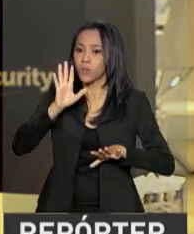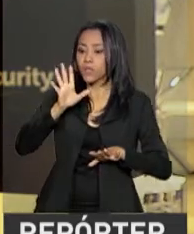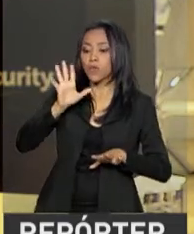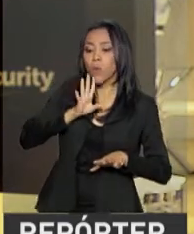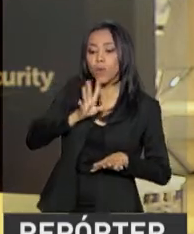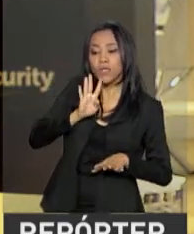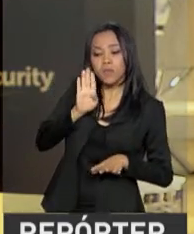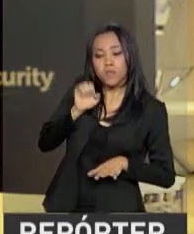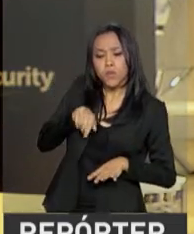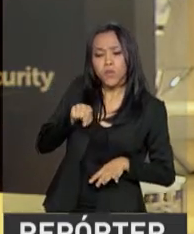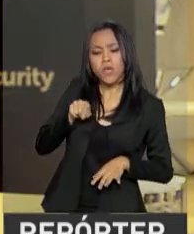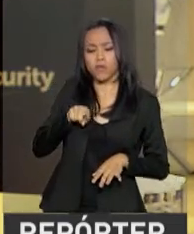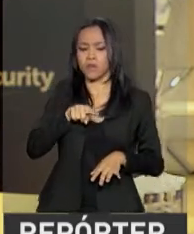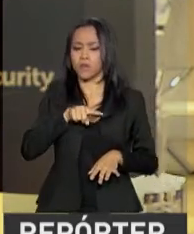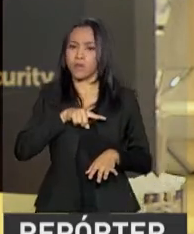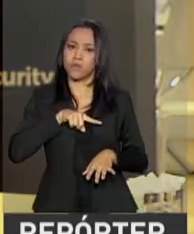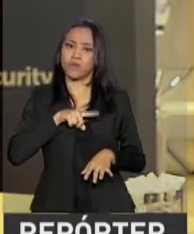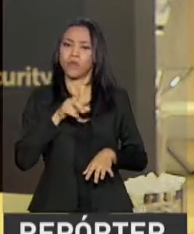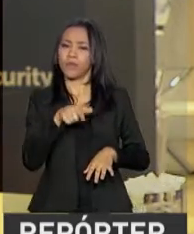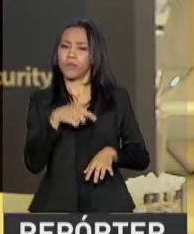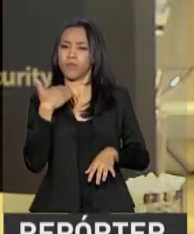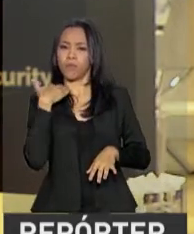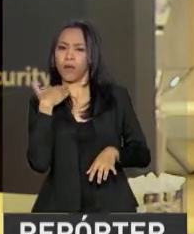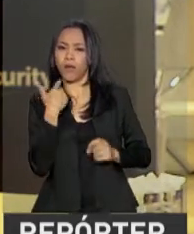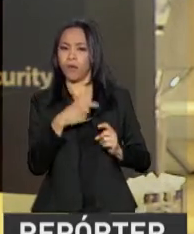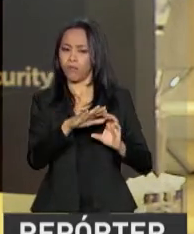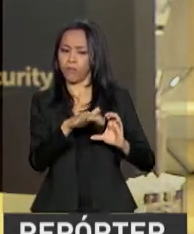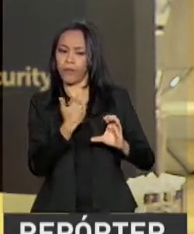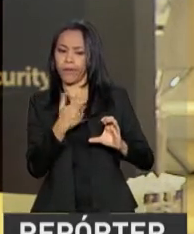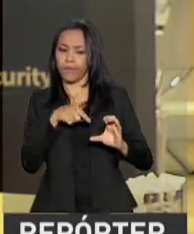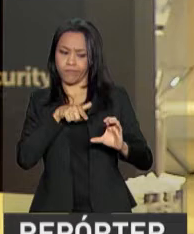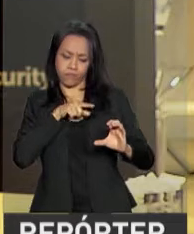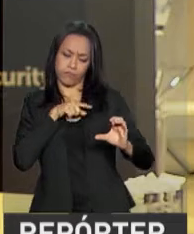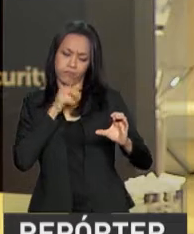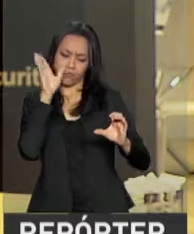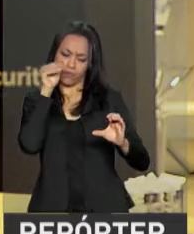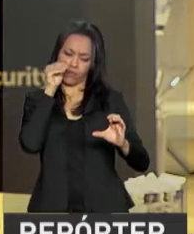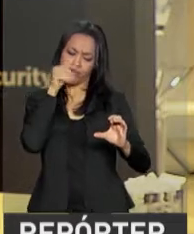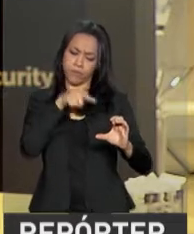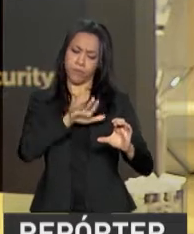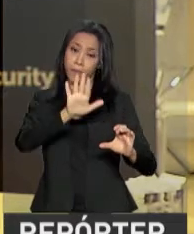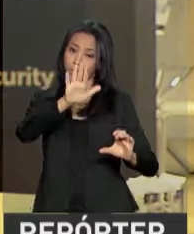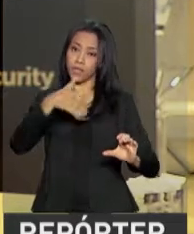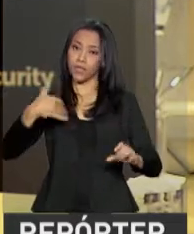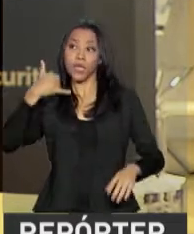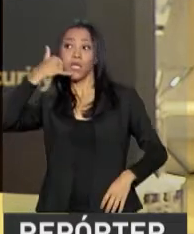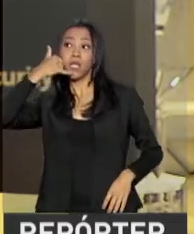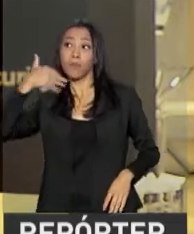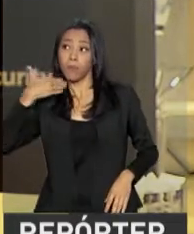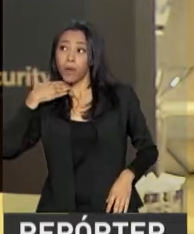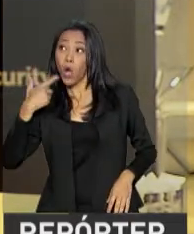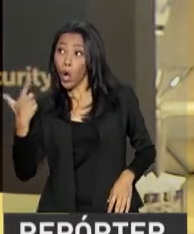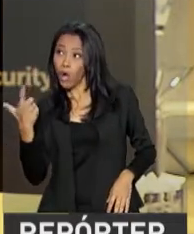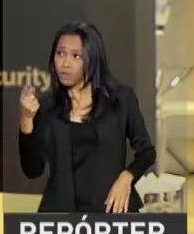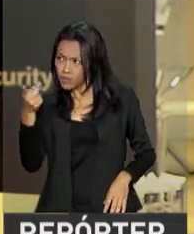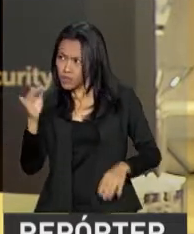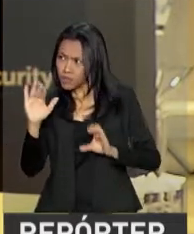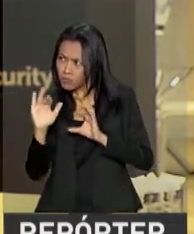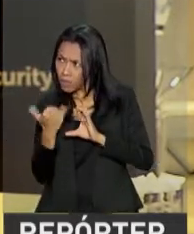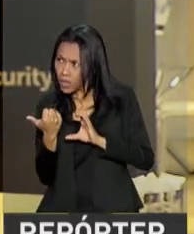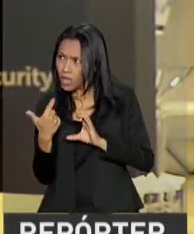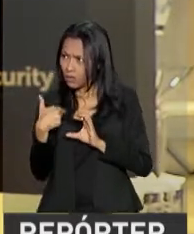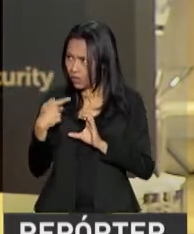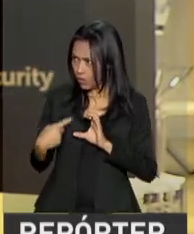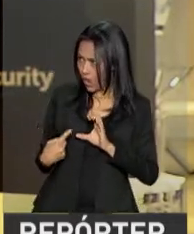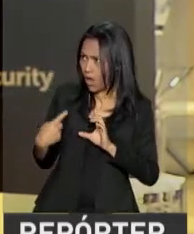bancária que tiver fora do padrão por e mail com hidrogênio vale a pena dar uma ligada para o banco e conversar olha isso aqui